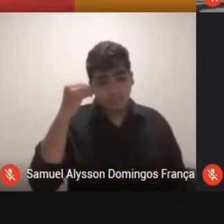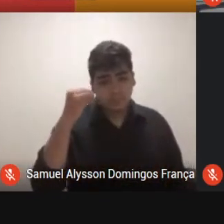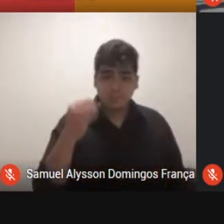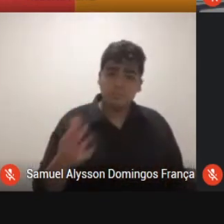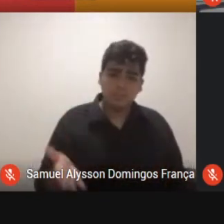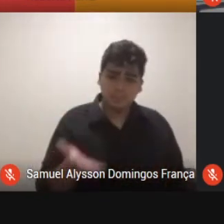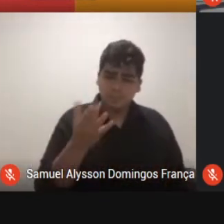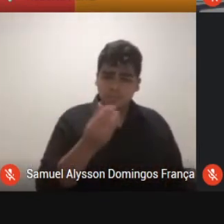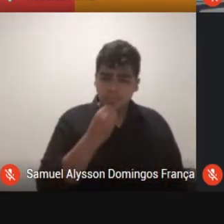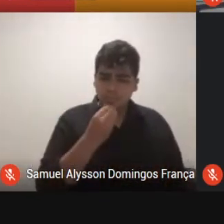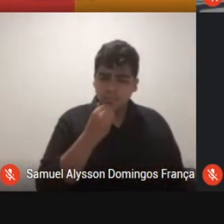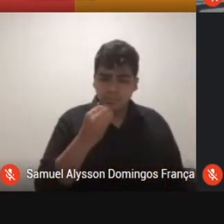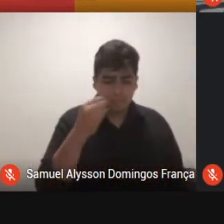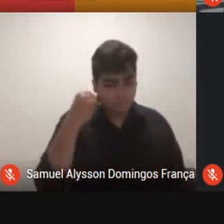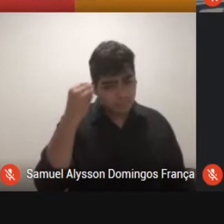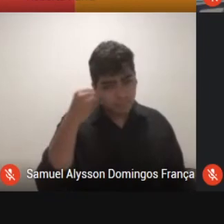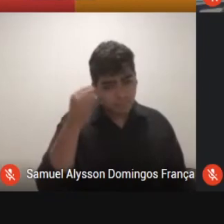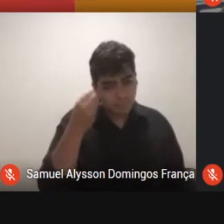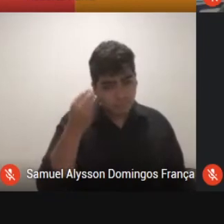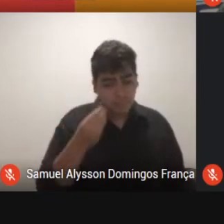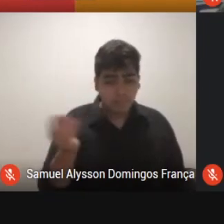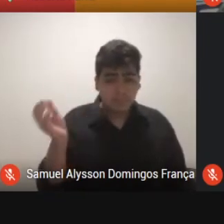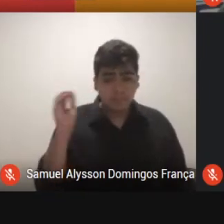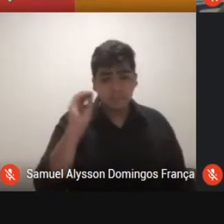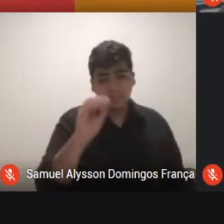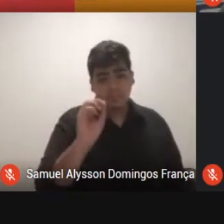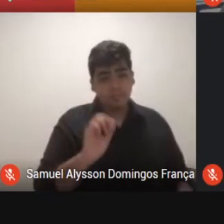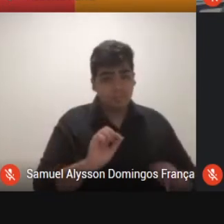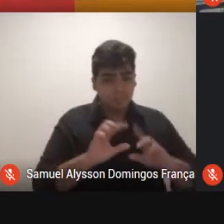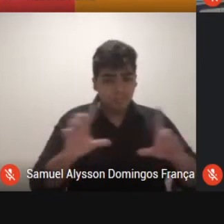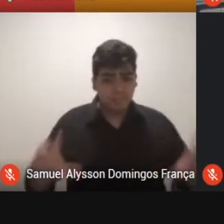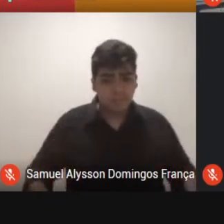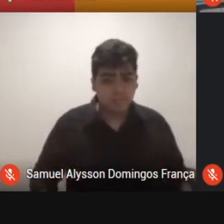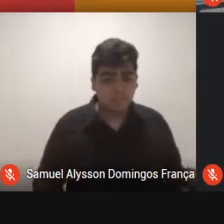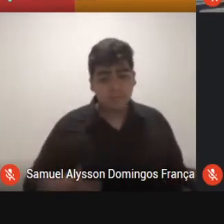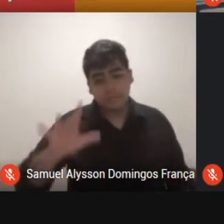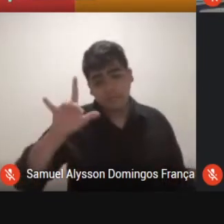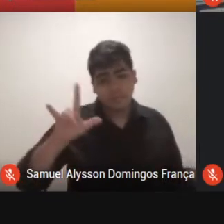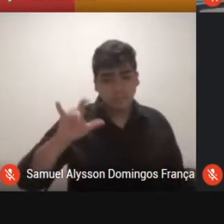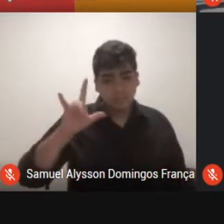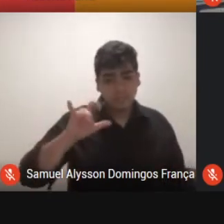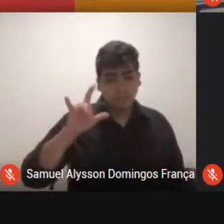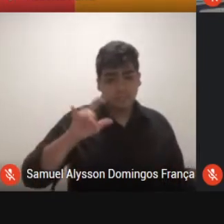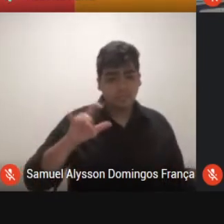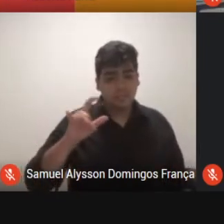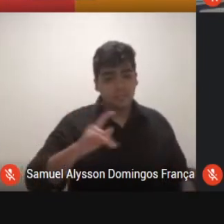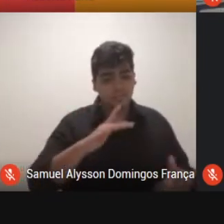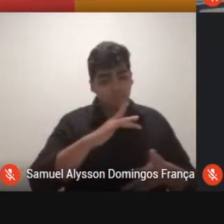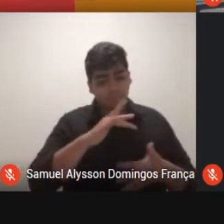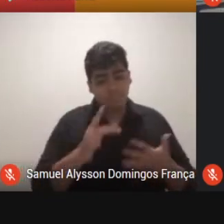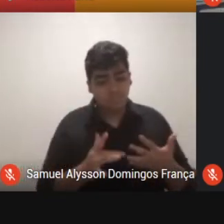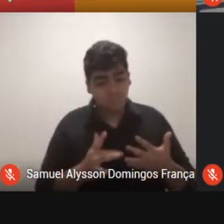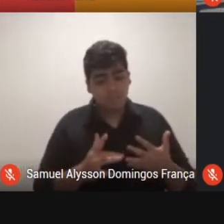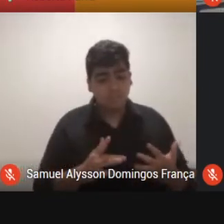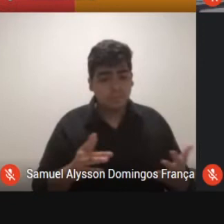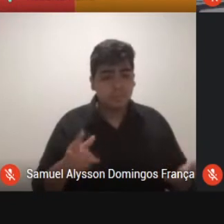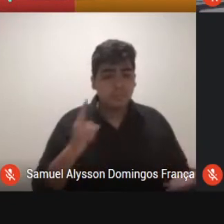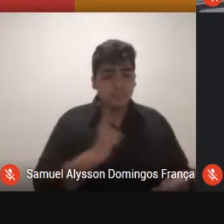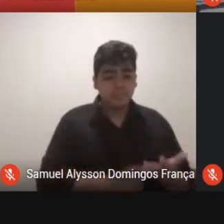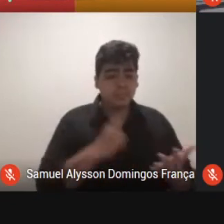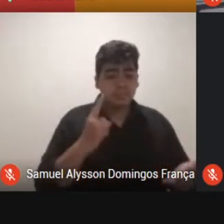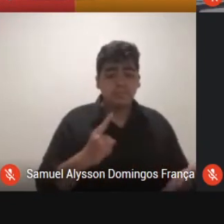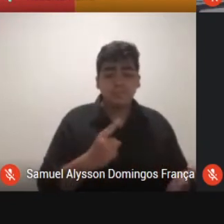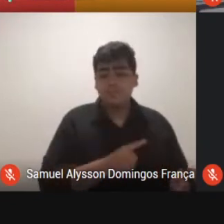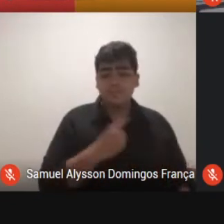vídeo, poste no Instagram, nas redes sociais, marque a gente, tá? Marque lá o Café com Desenho.